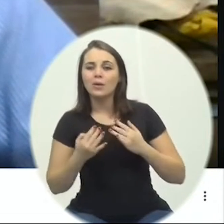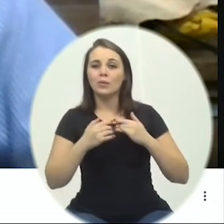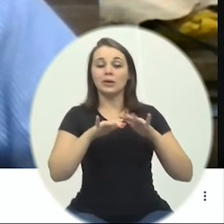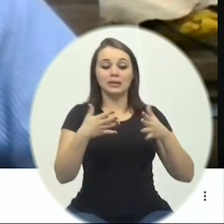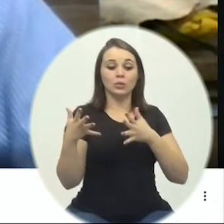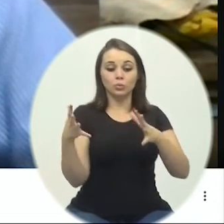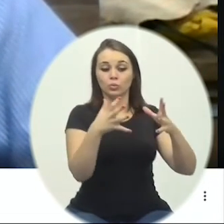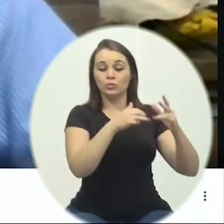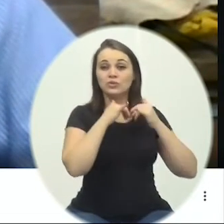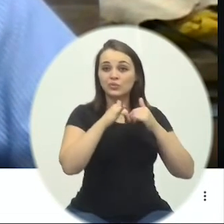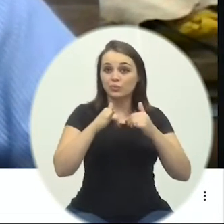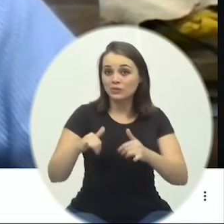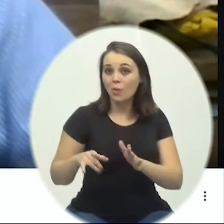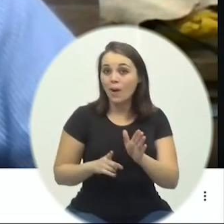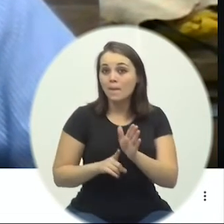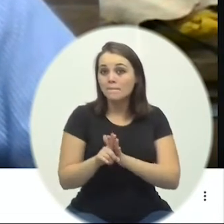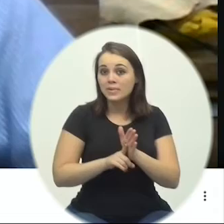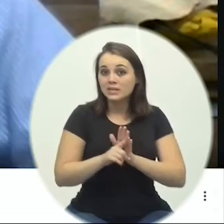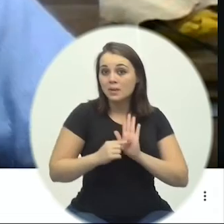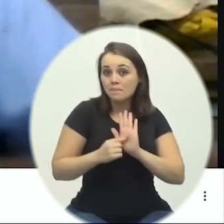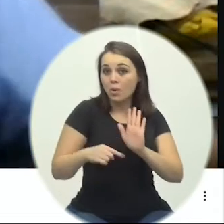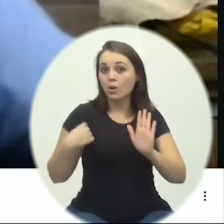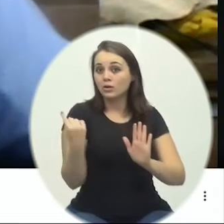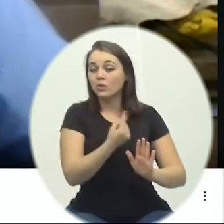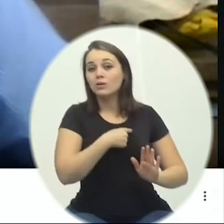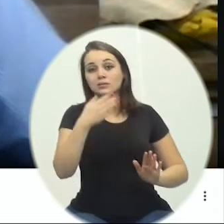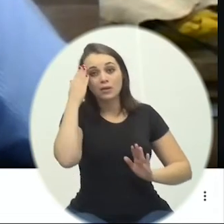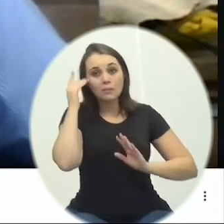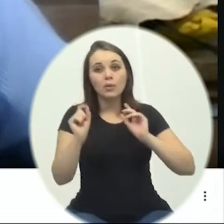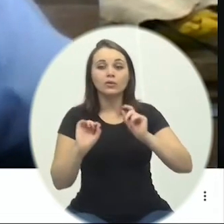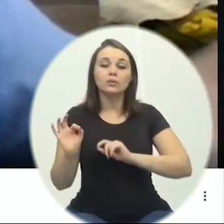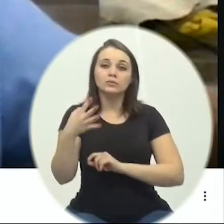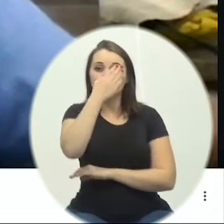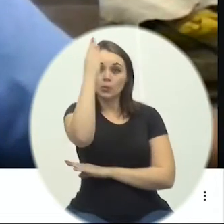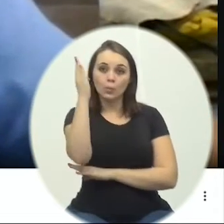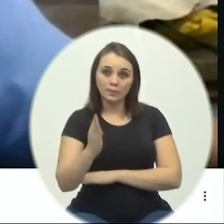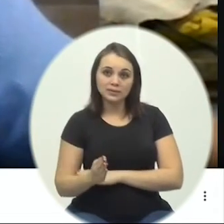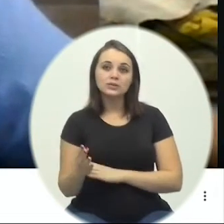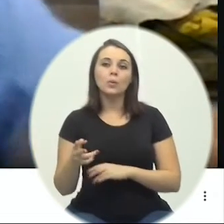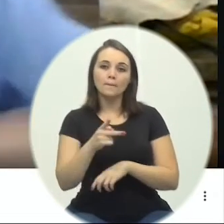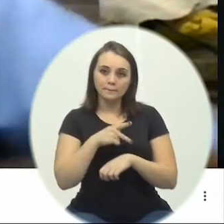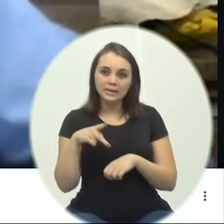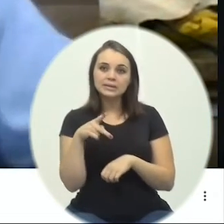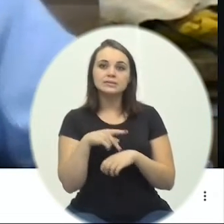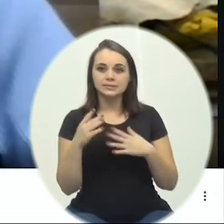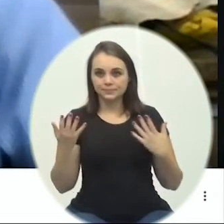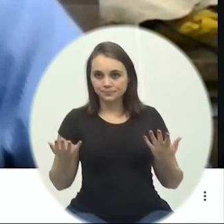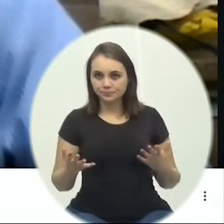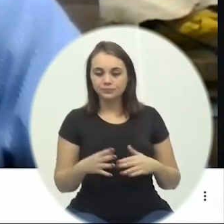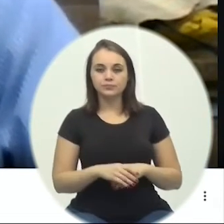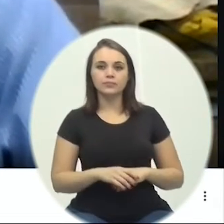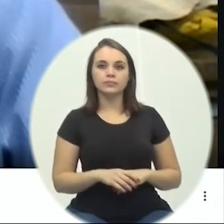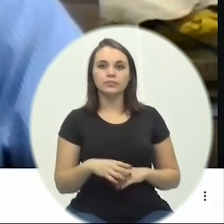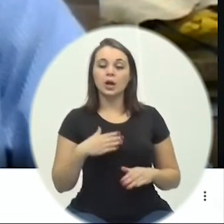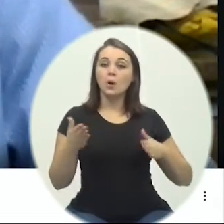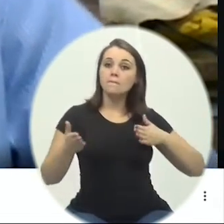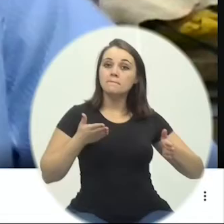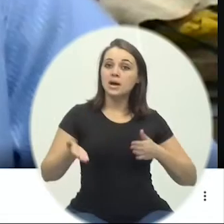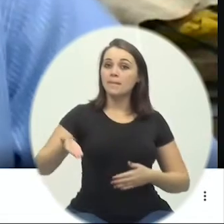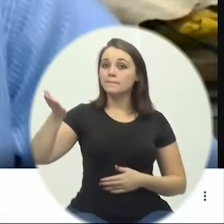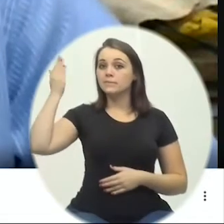só o censo vai permitir a gente conhecer o país. No nosso mandato